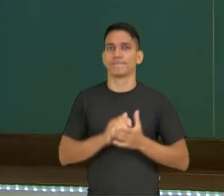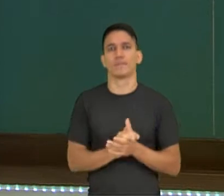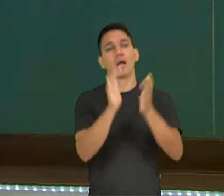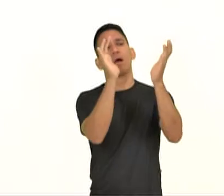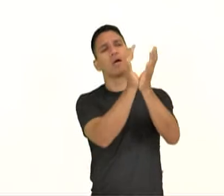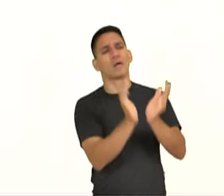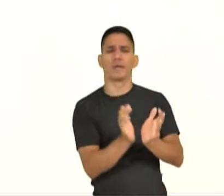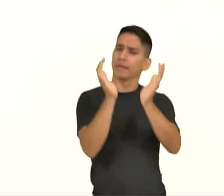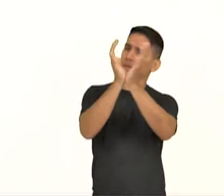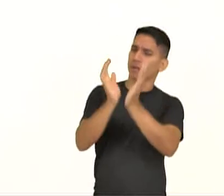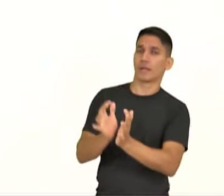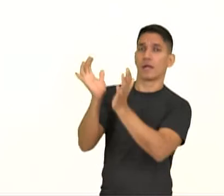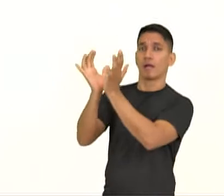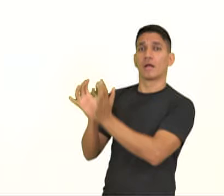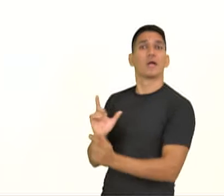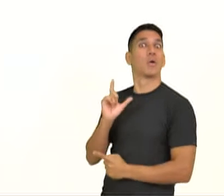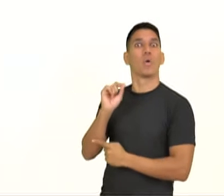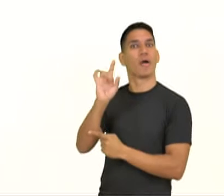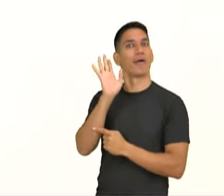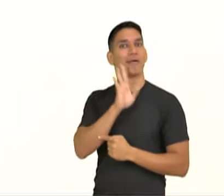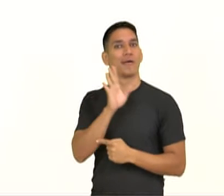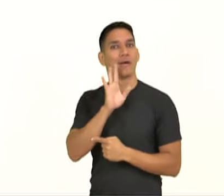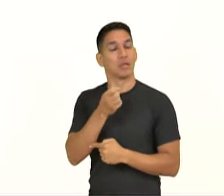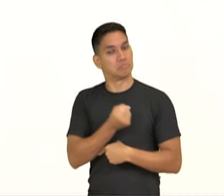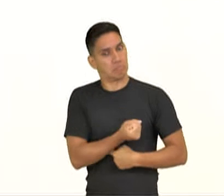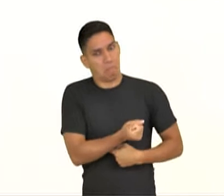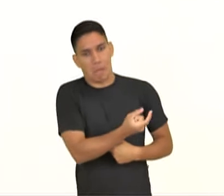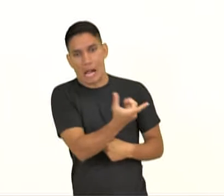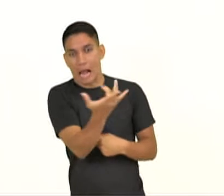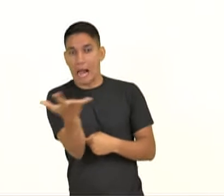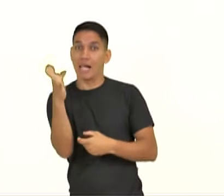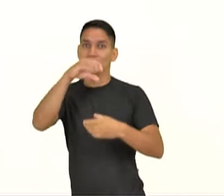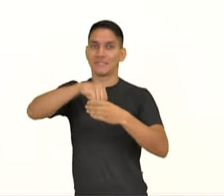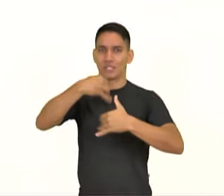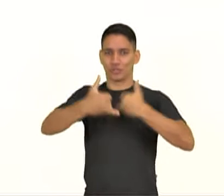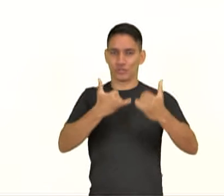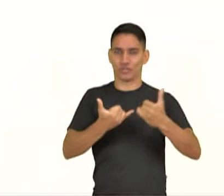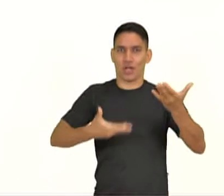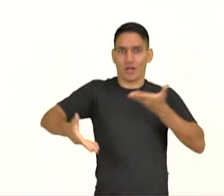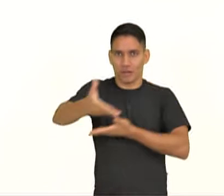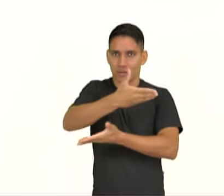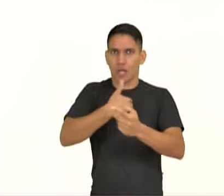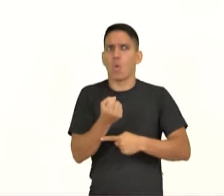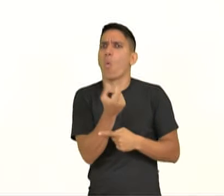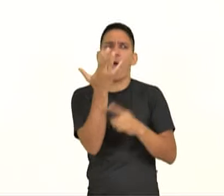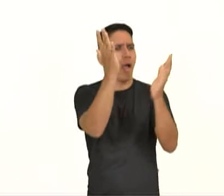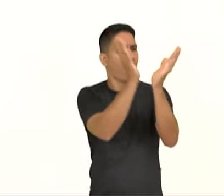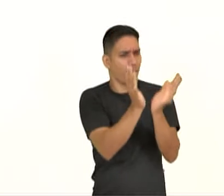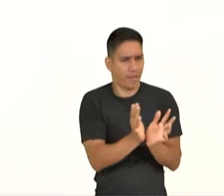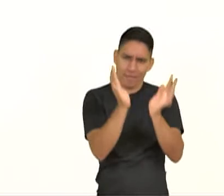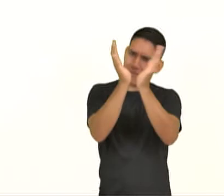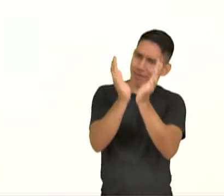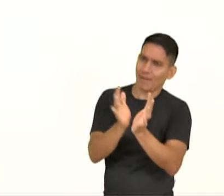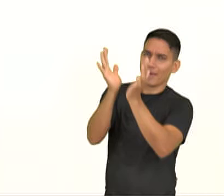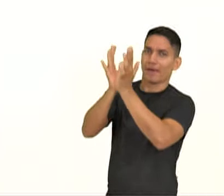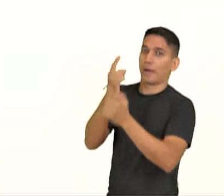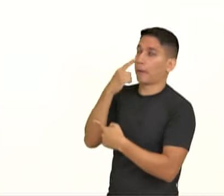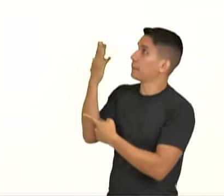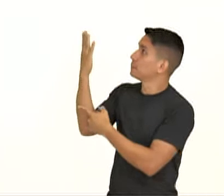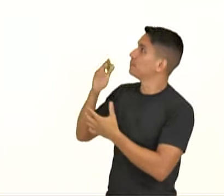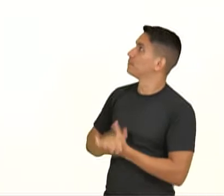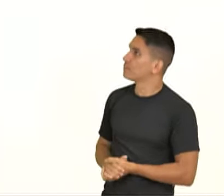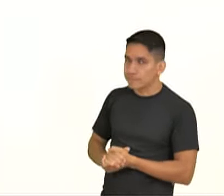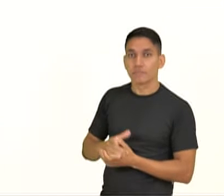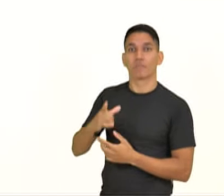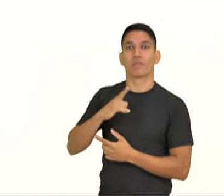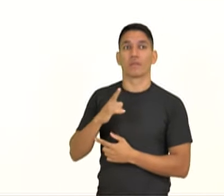classificação. Olha só que legal quanta coisa tem dentro dos jogos cooperativos. A gente vai ver quais são as classificações deles.